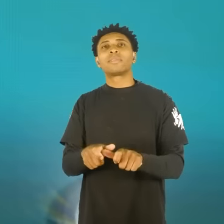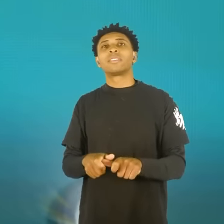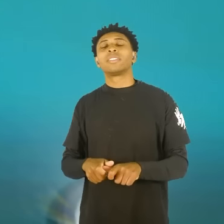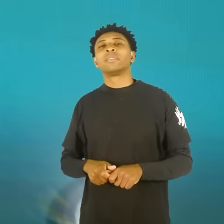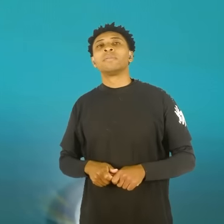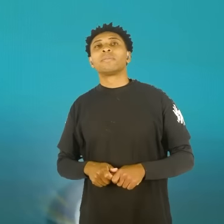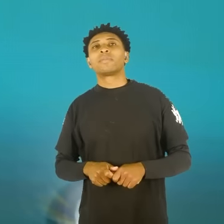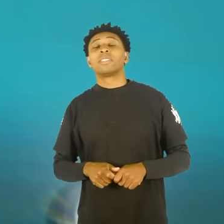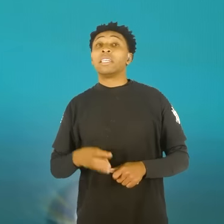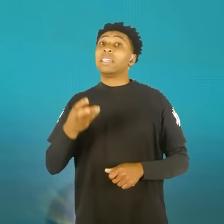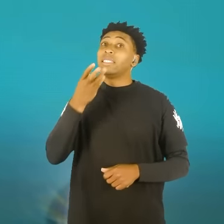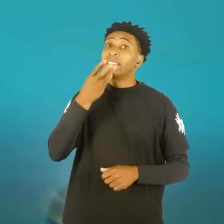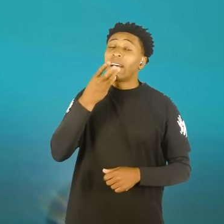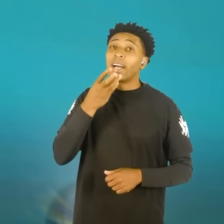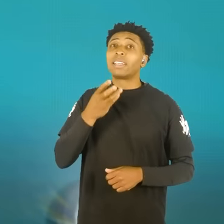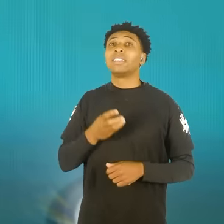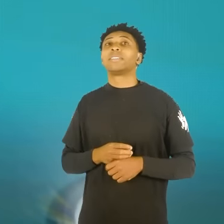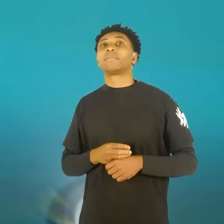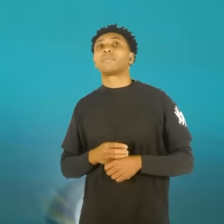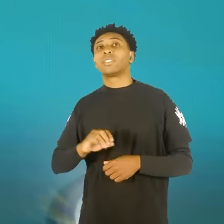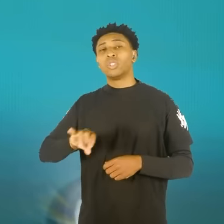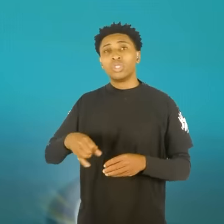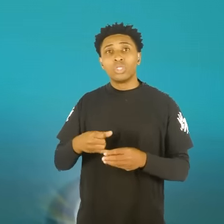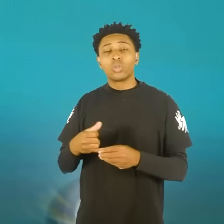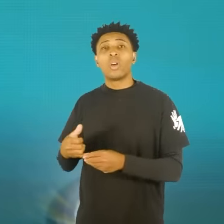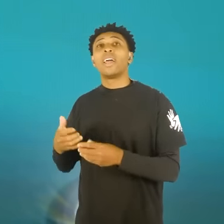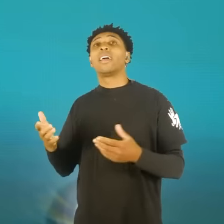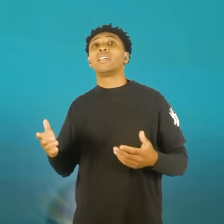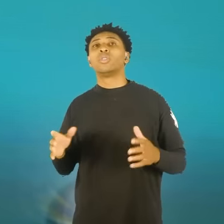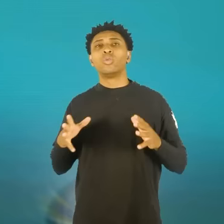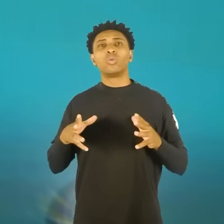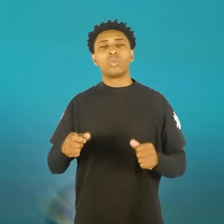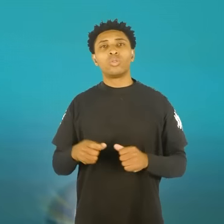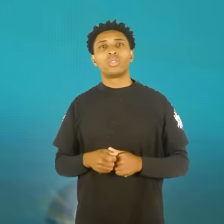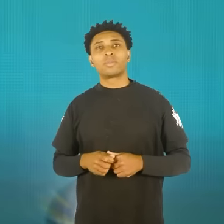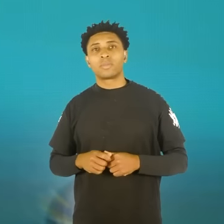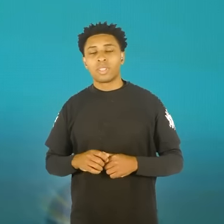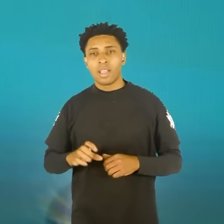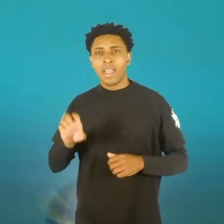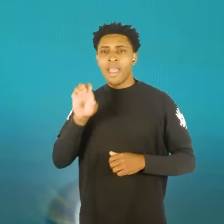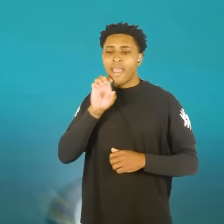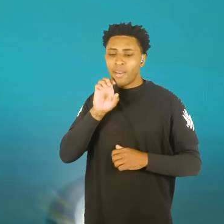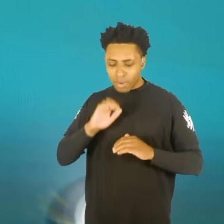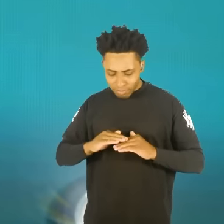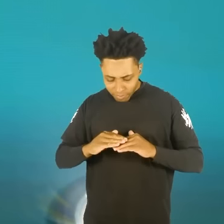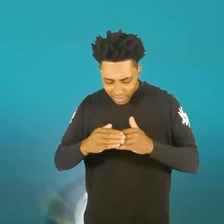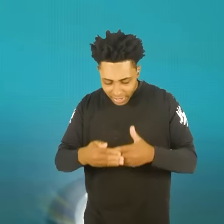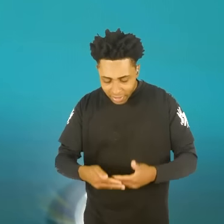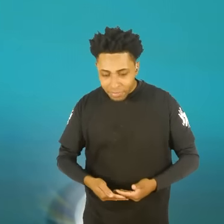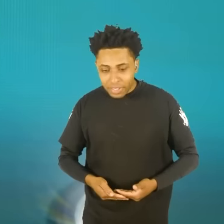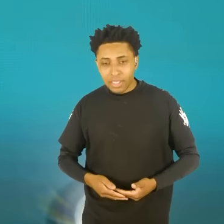davam muito da expectativa do pai e da mãe. E a primeira a fazer isso foi Eva. quando ela engravida de